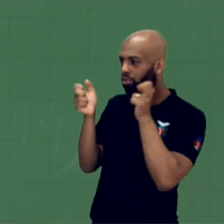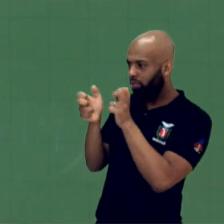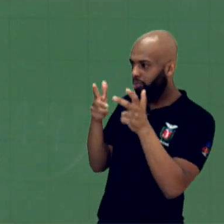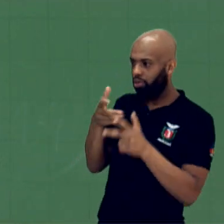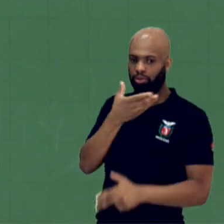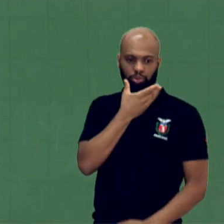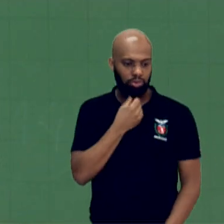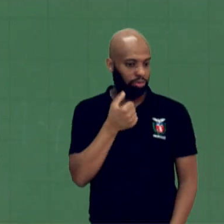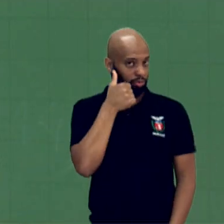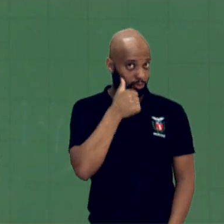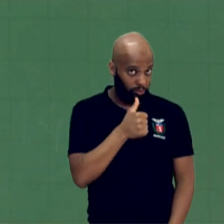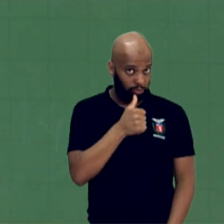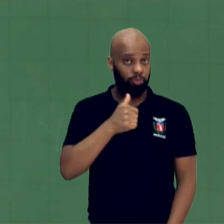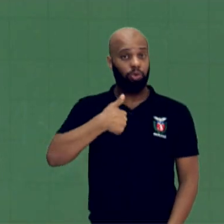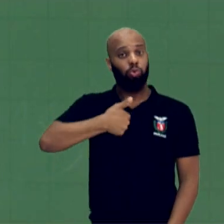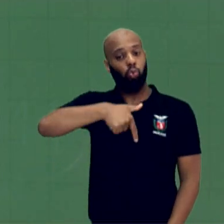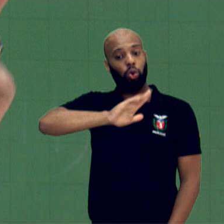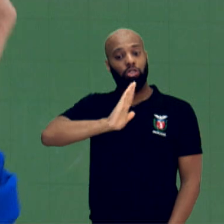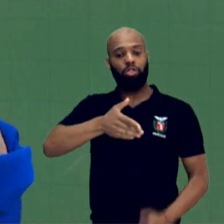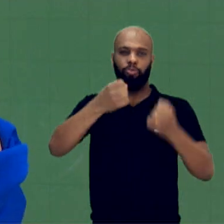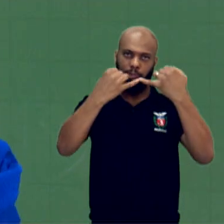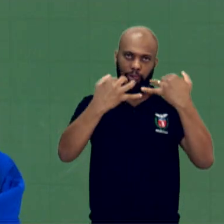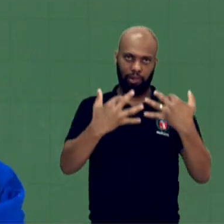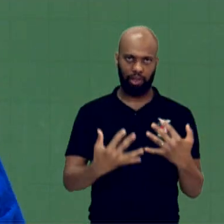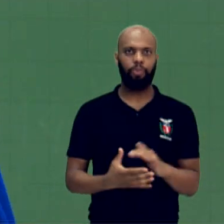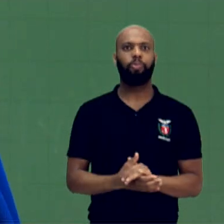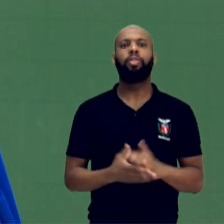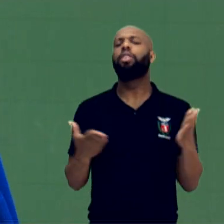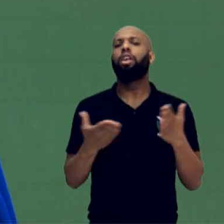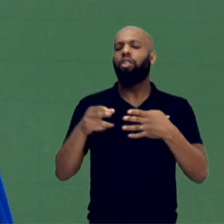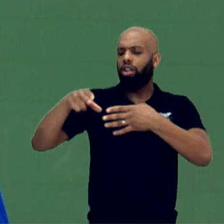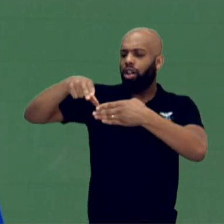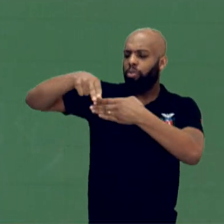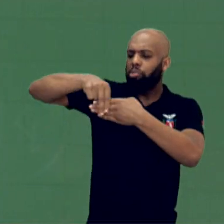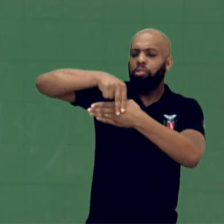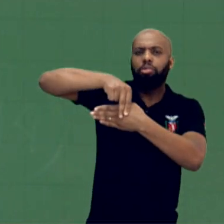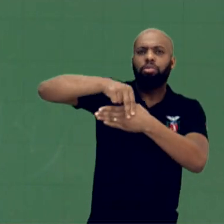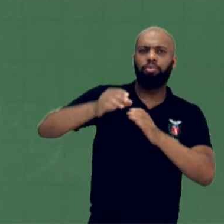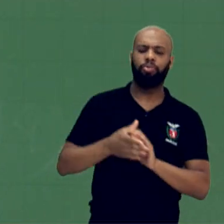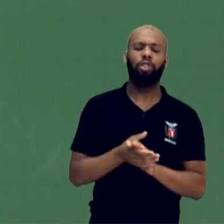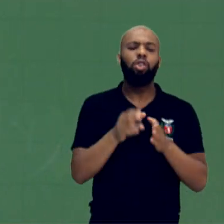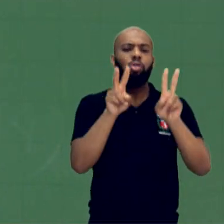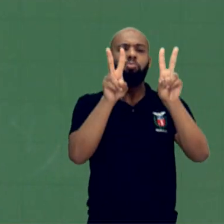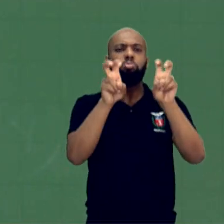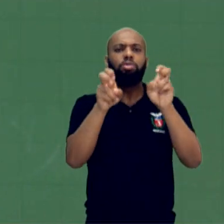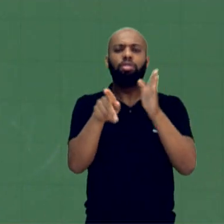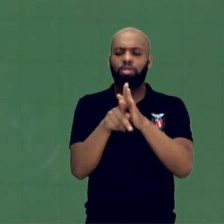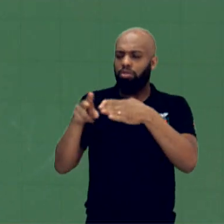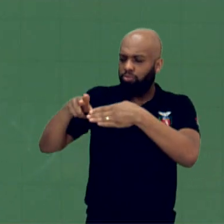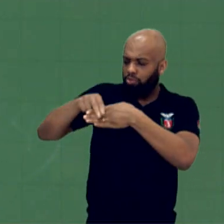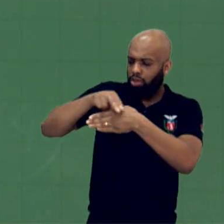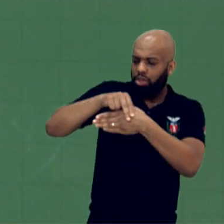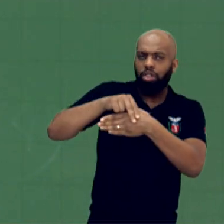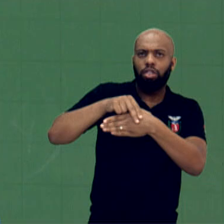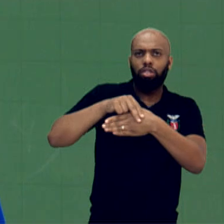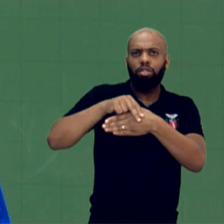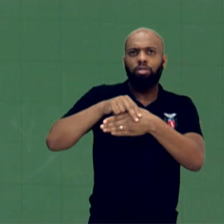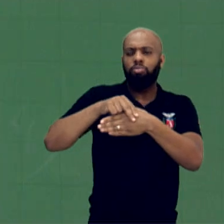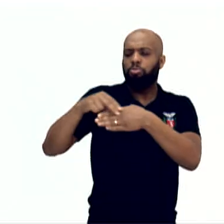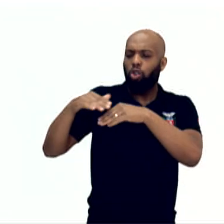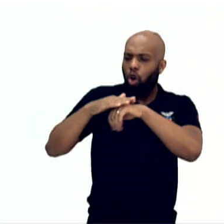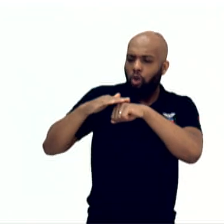foi tudo o que eu disse para vocês. Agora, o cordel, o tema do cordel, a conversa do